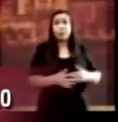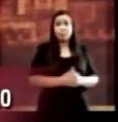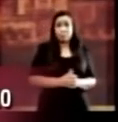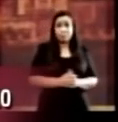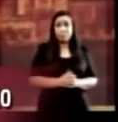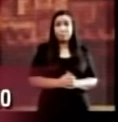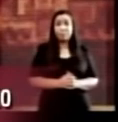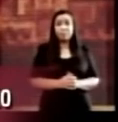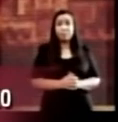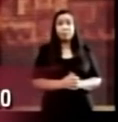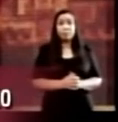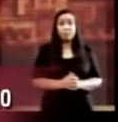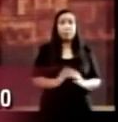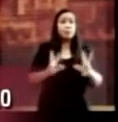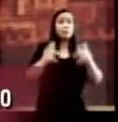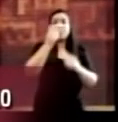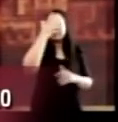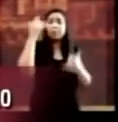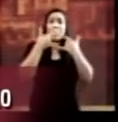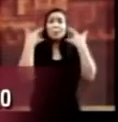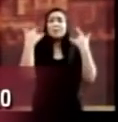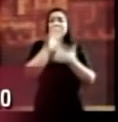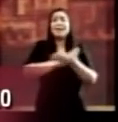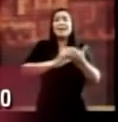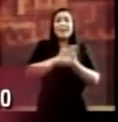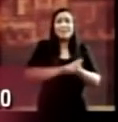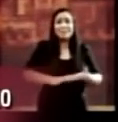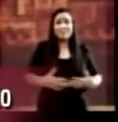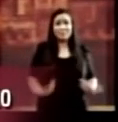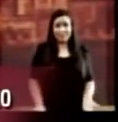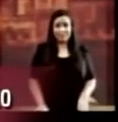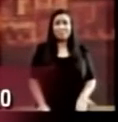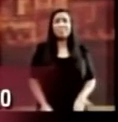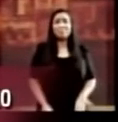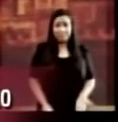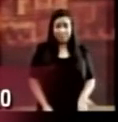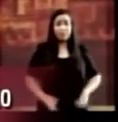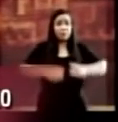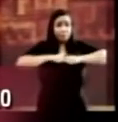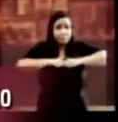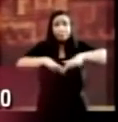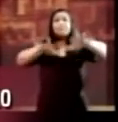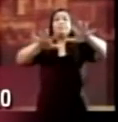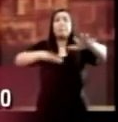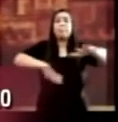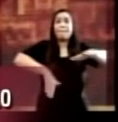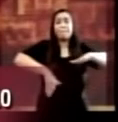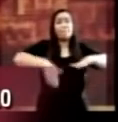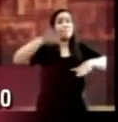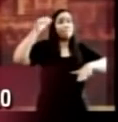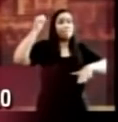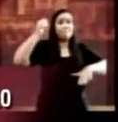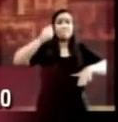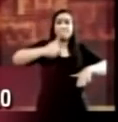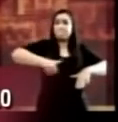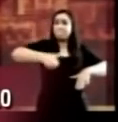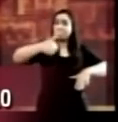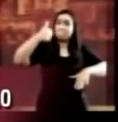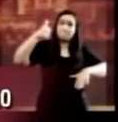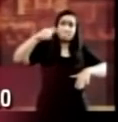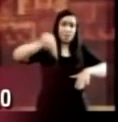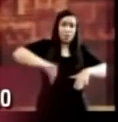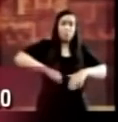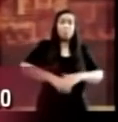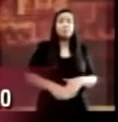churrascos, e todo mundo sem máscara. Isso é o ponto da transmissão maior. Então, na